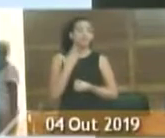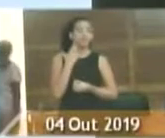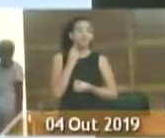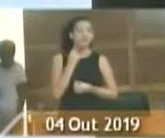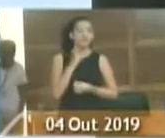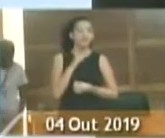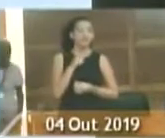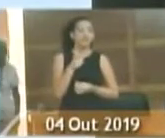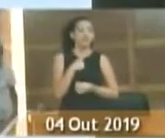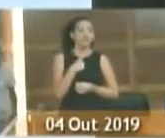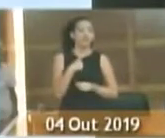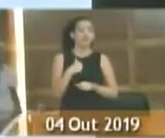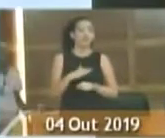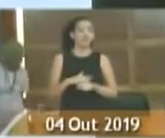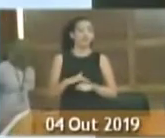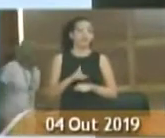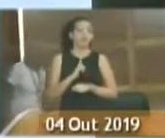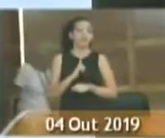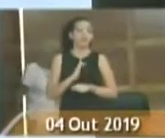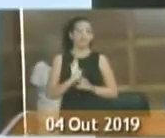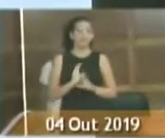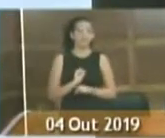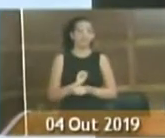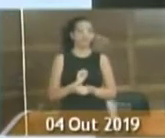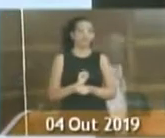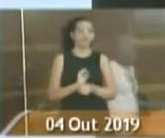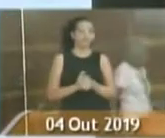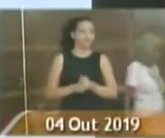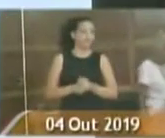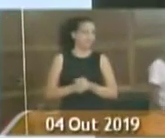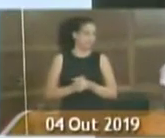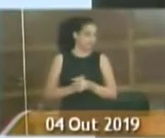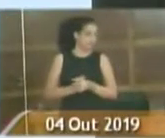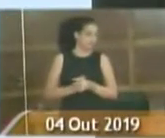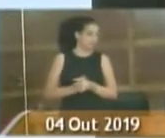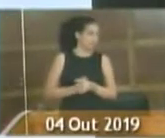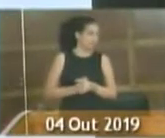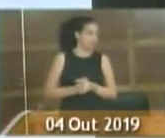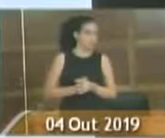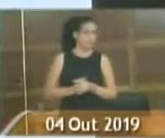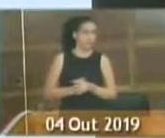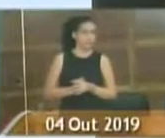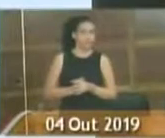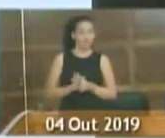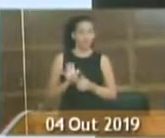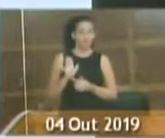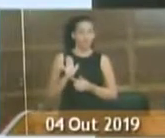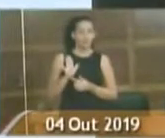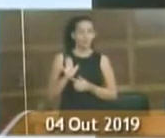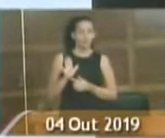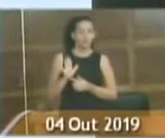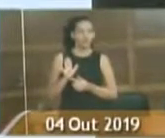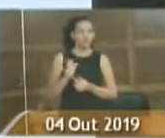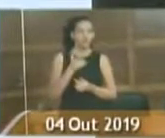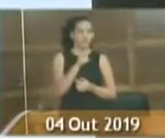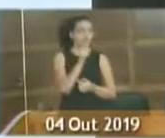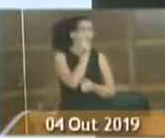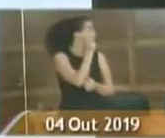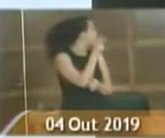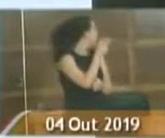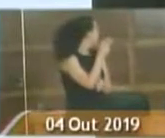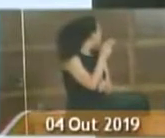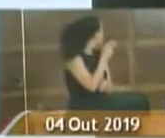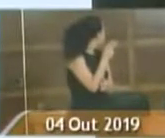Eu vou falar daqui a pouco. Vambora, vamos passar. Pode passar. Aqui, ó, aqui é outra gatinha,